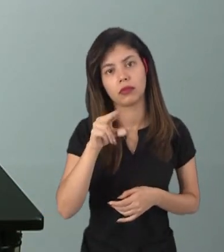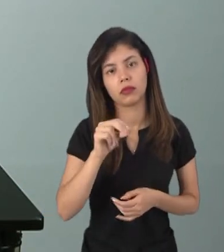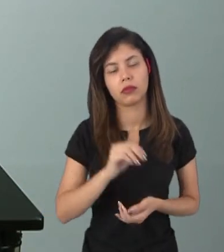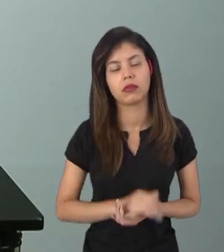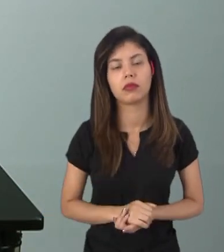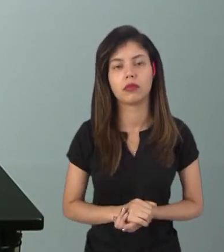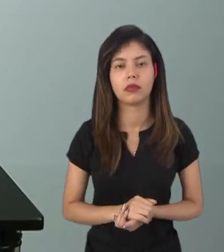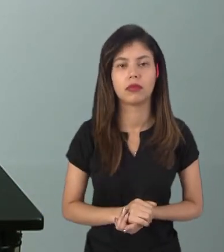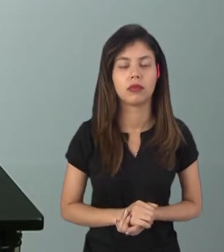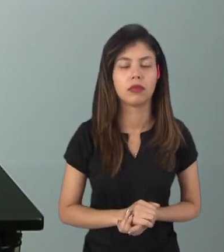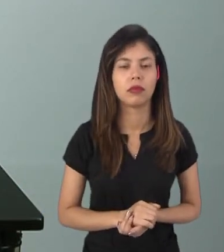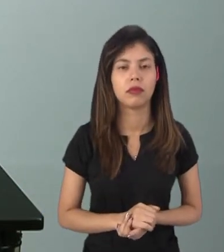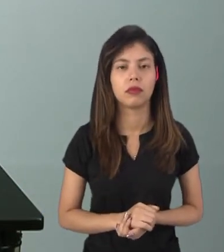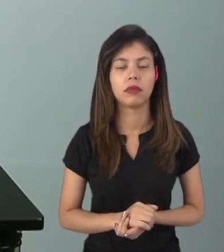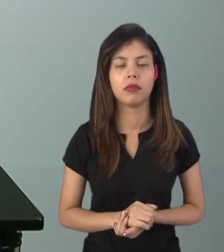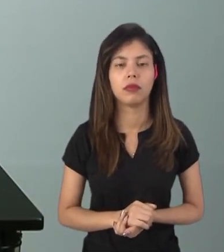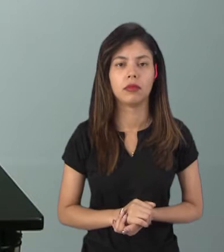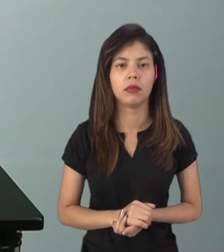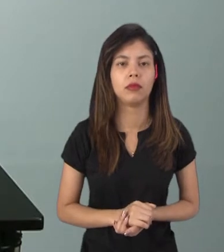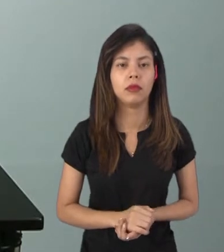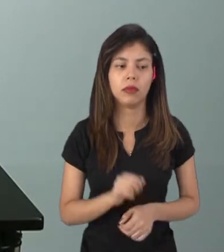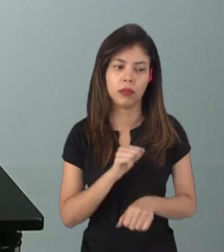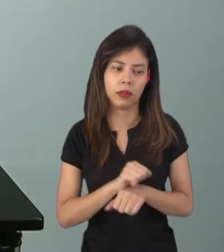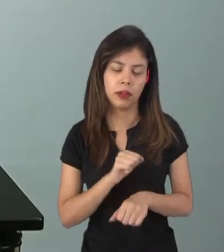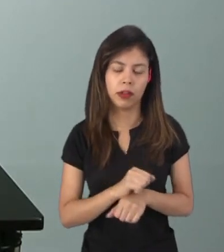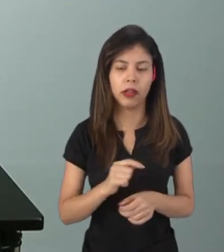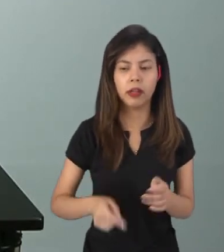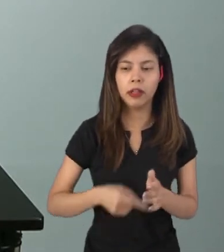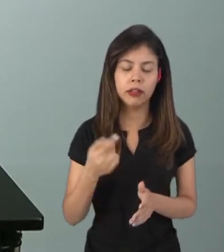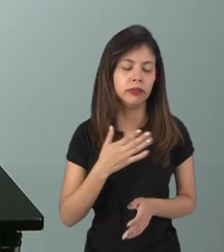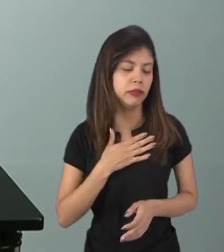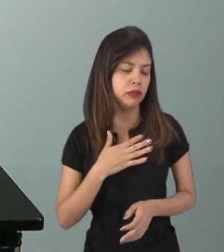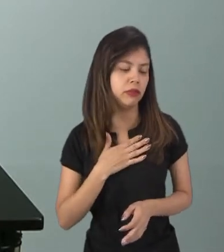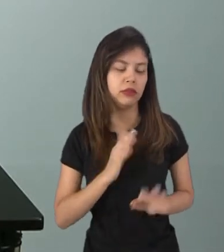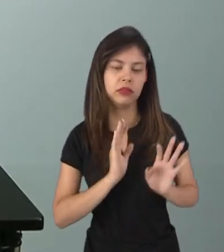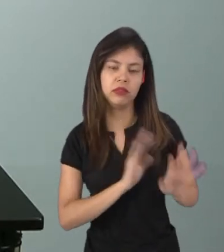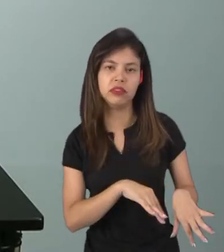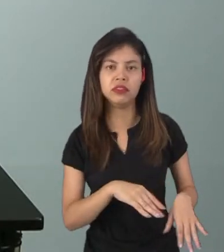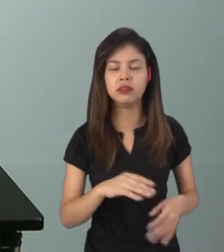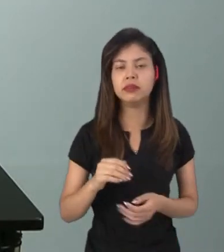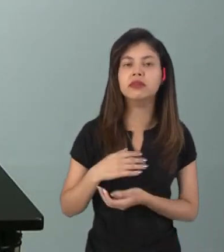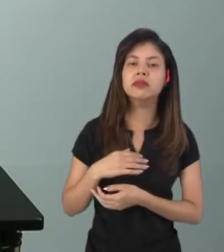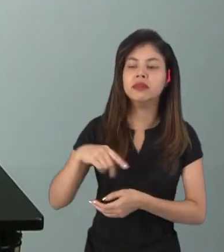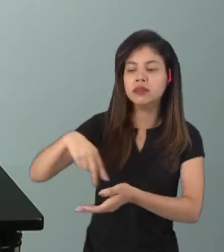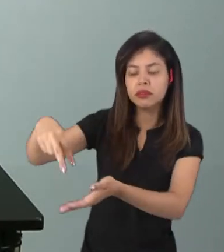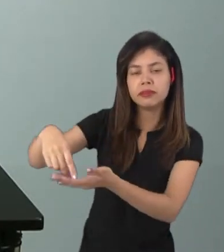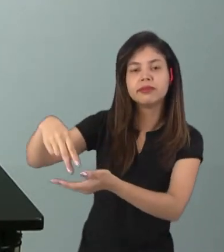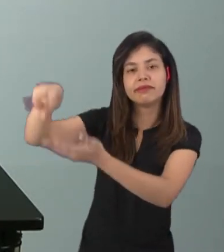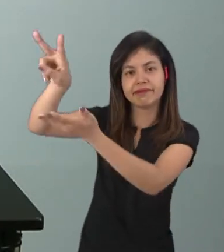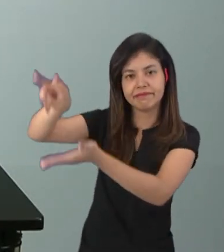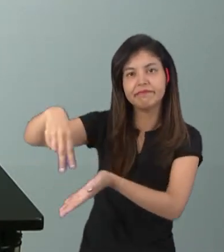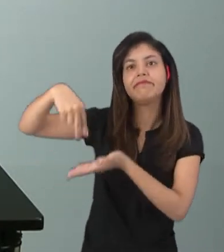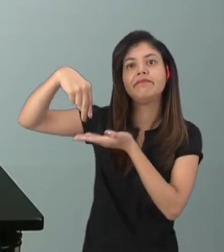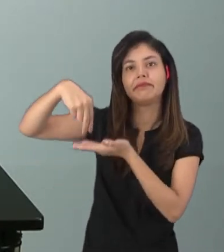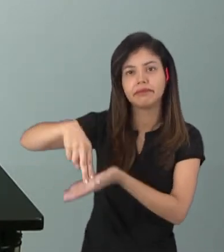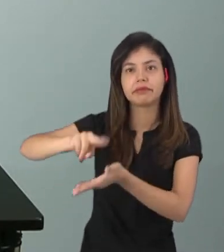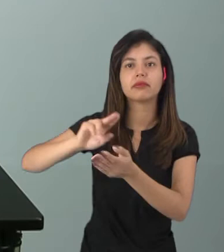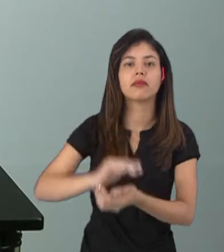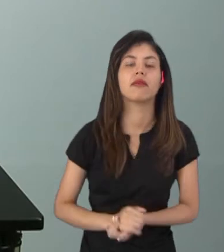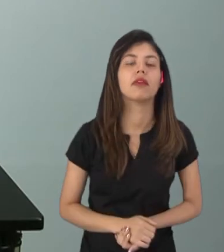uma criança, né, e não vai esperar a sua vez, né? Então, temos que ter